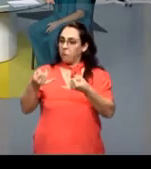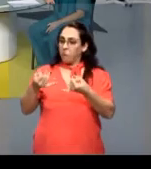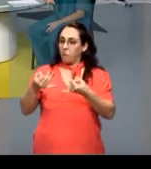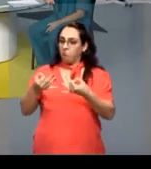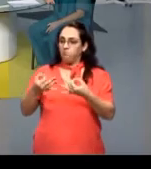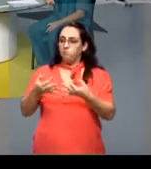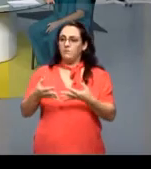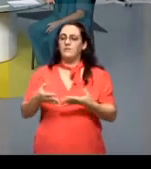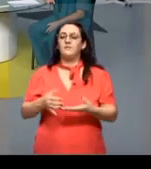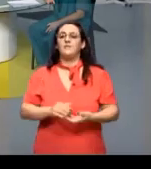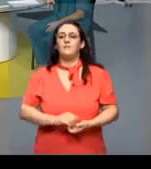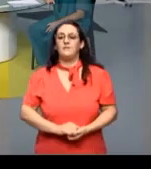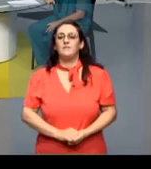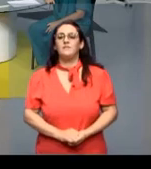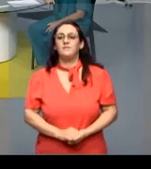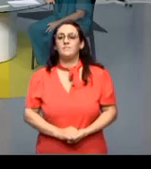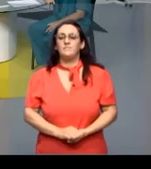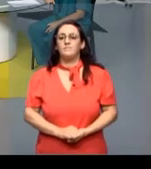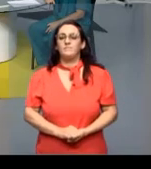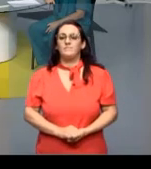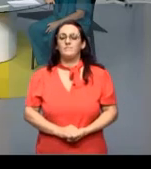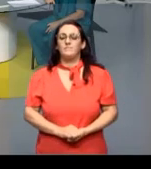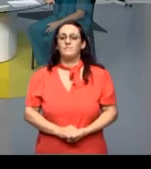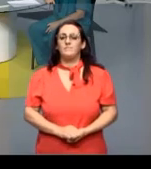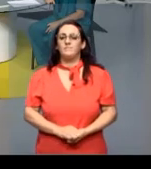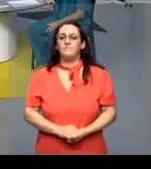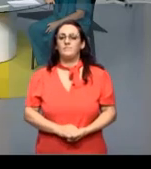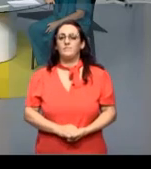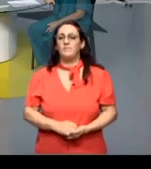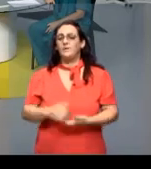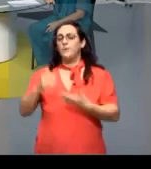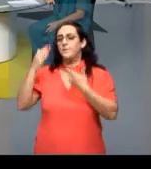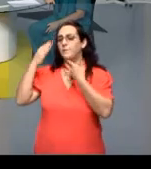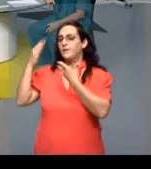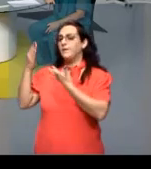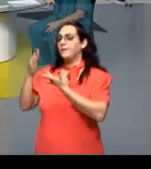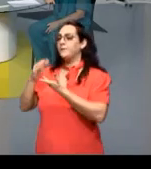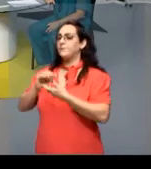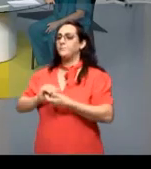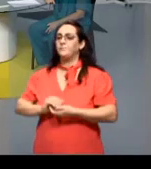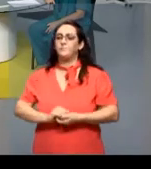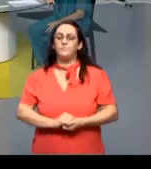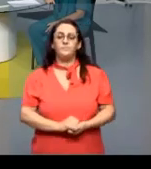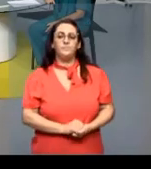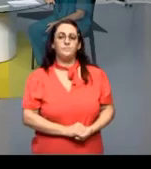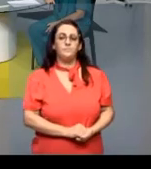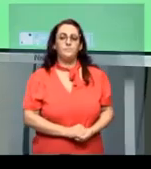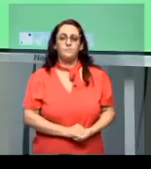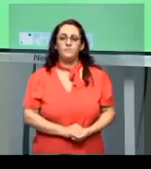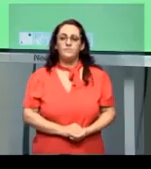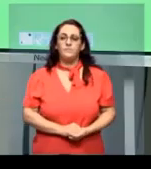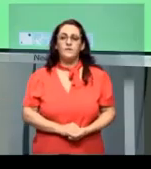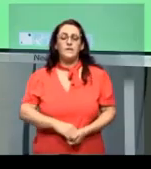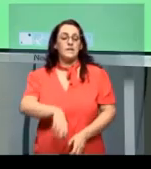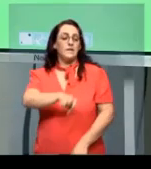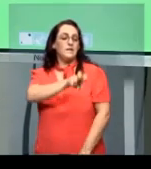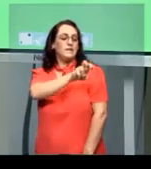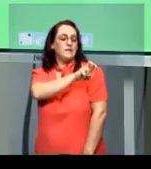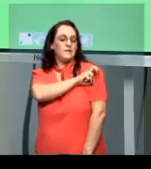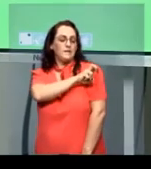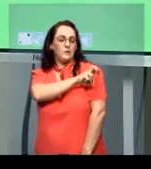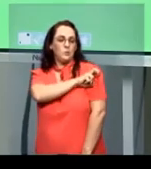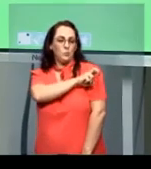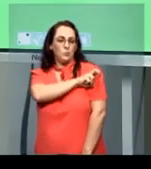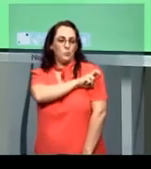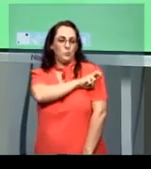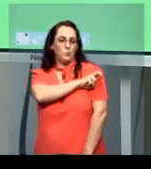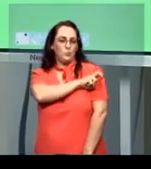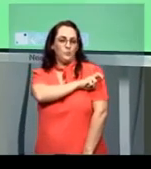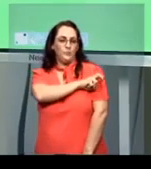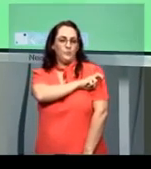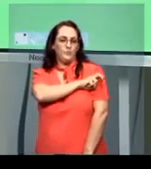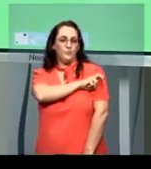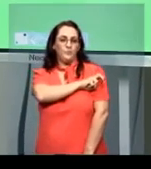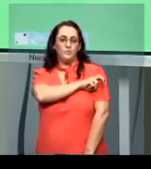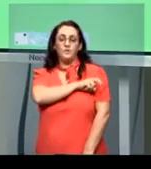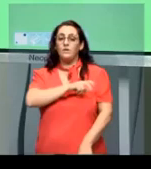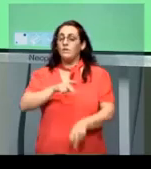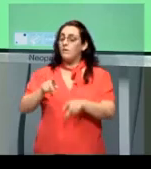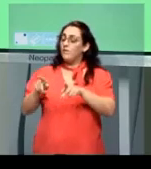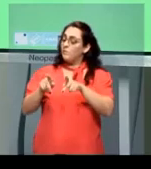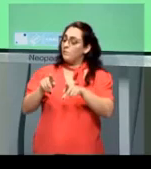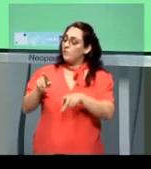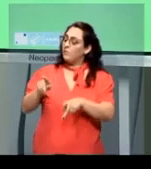né? Muitos. Muito obrigada. Muita coisa. Vamos lá. quinto ano agora. Professora